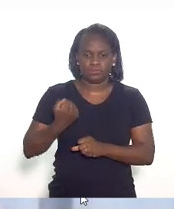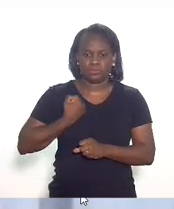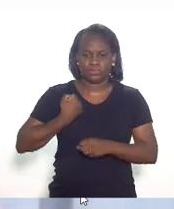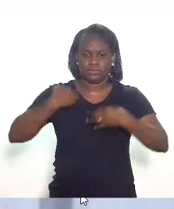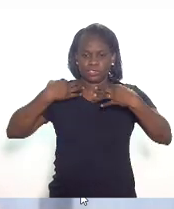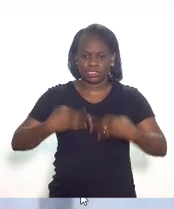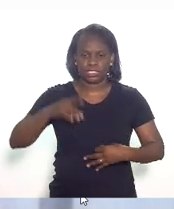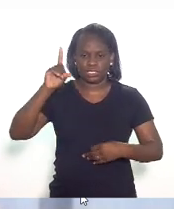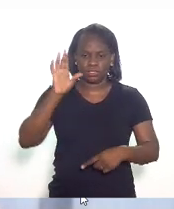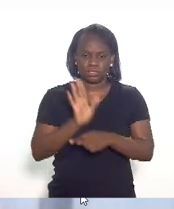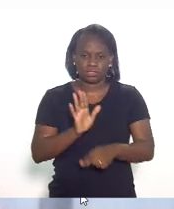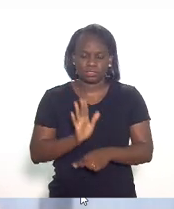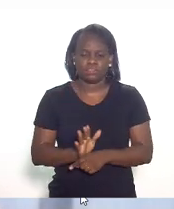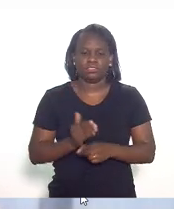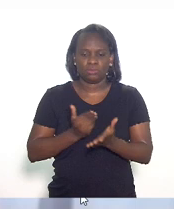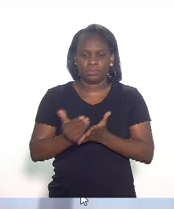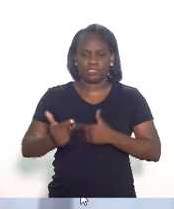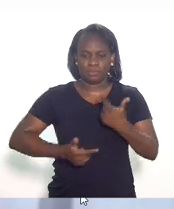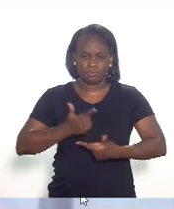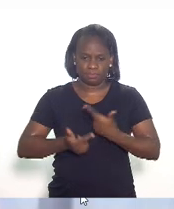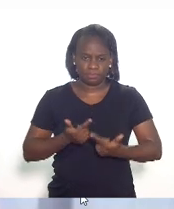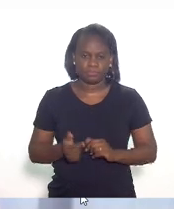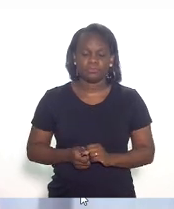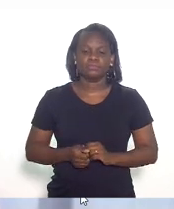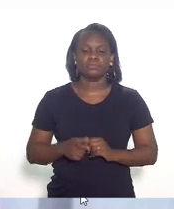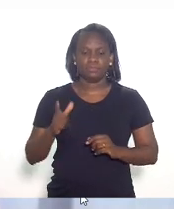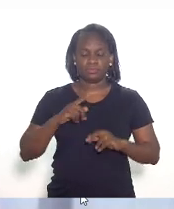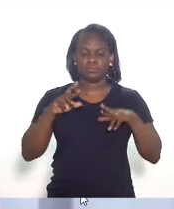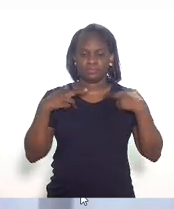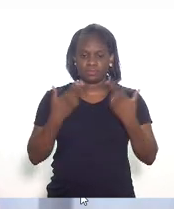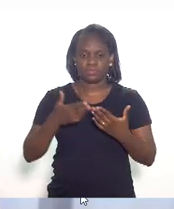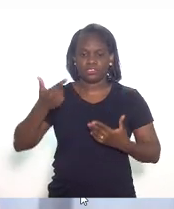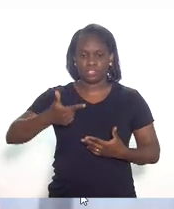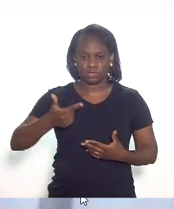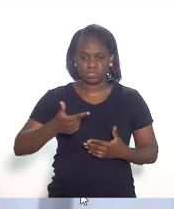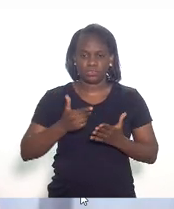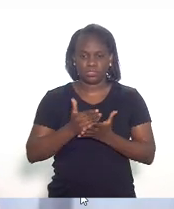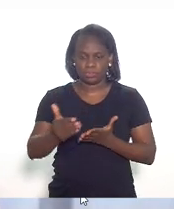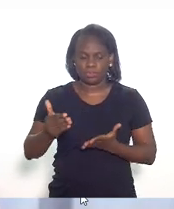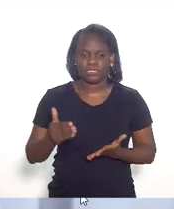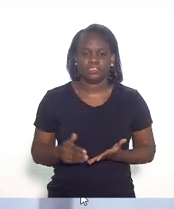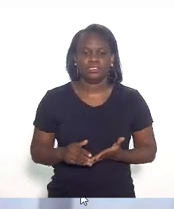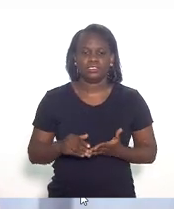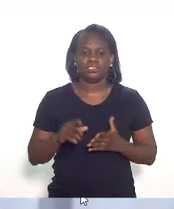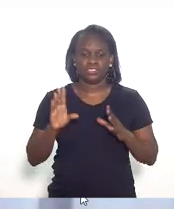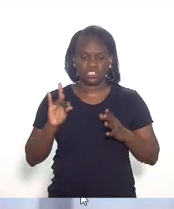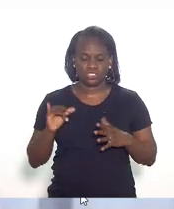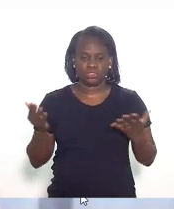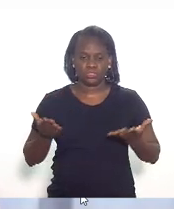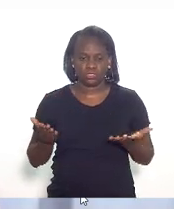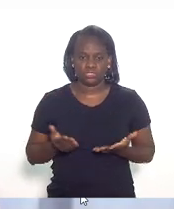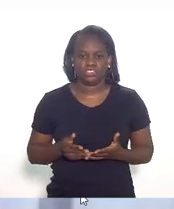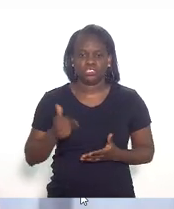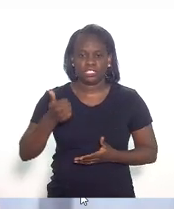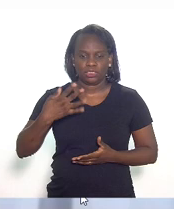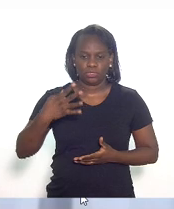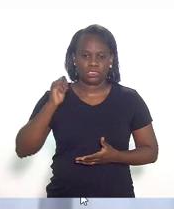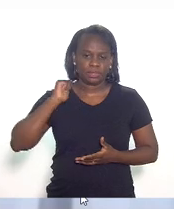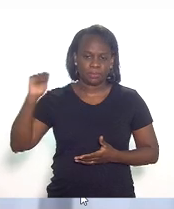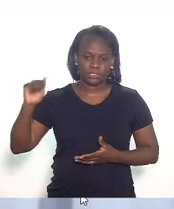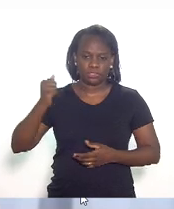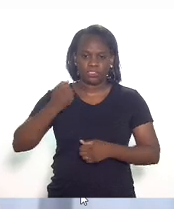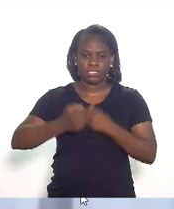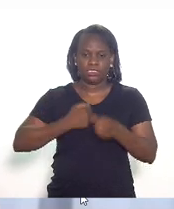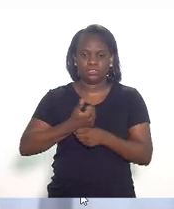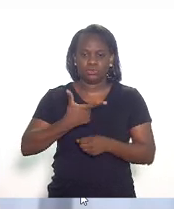proteção de Deus, iniciamos os nossos trabalhos. Está aberta a sessão, segunda sessão extraordinária do dia 14 de abril